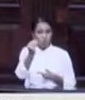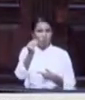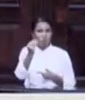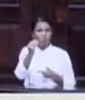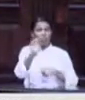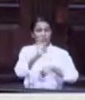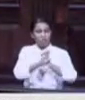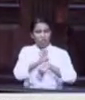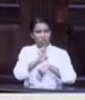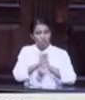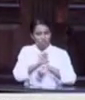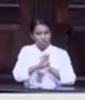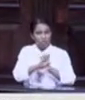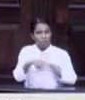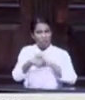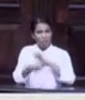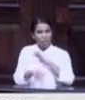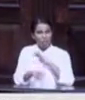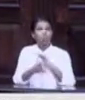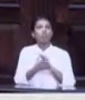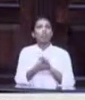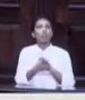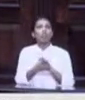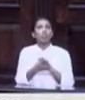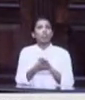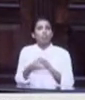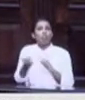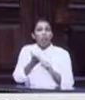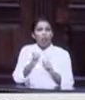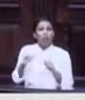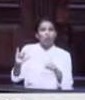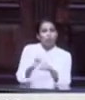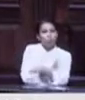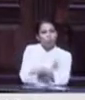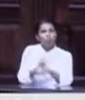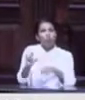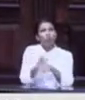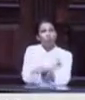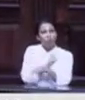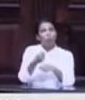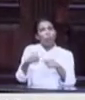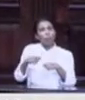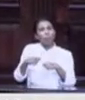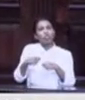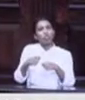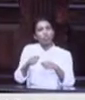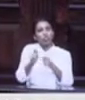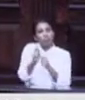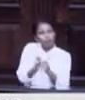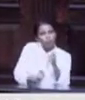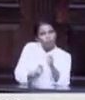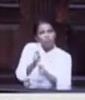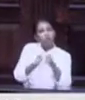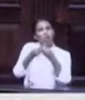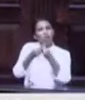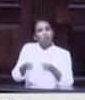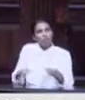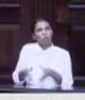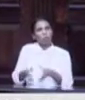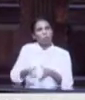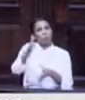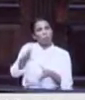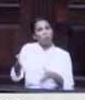devam colaborar com a saída da crise, fazendo ajustes nos seus gastos, buscando